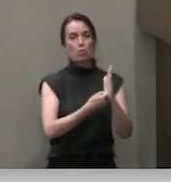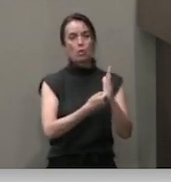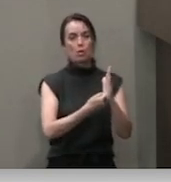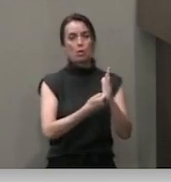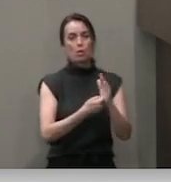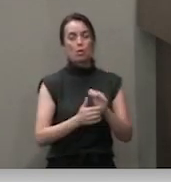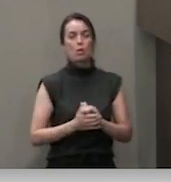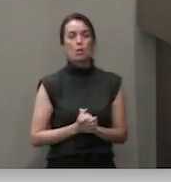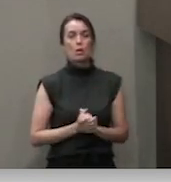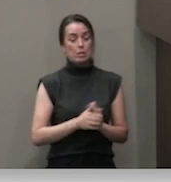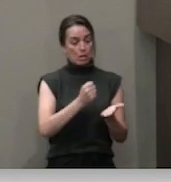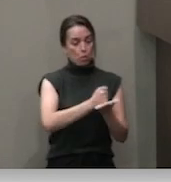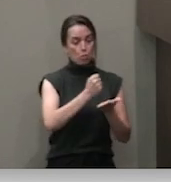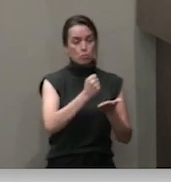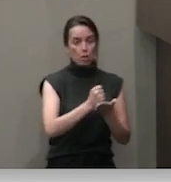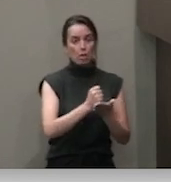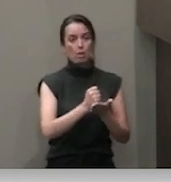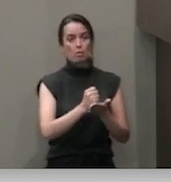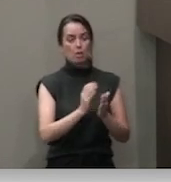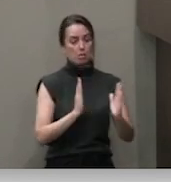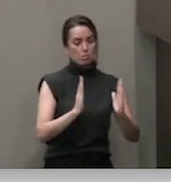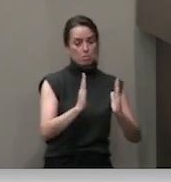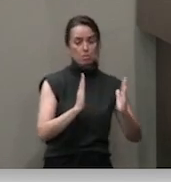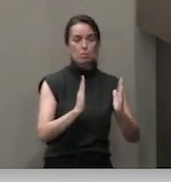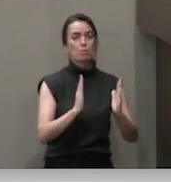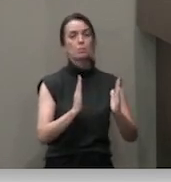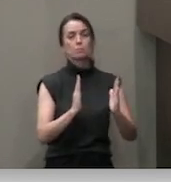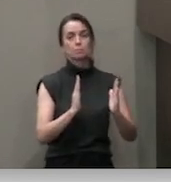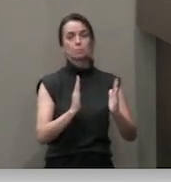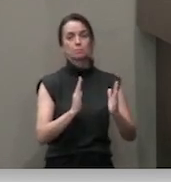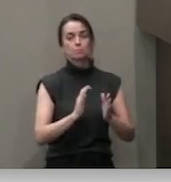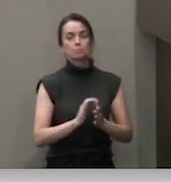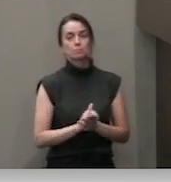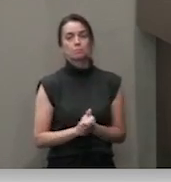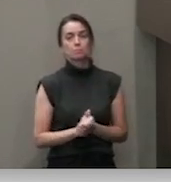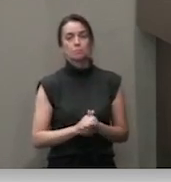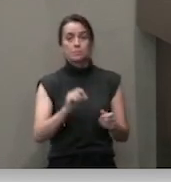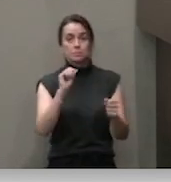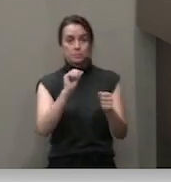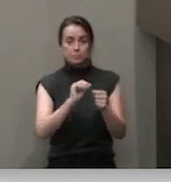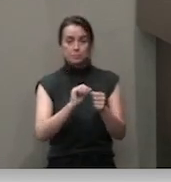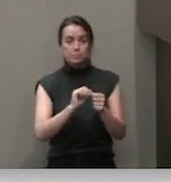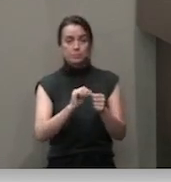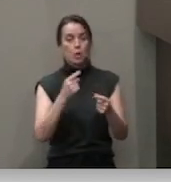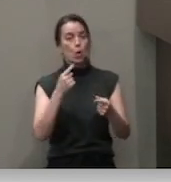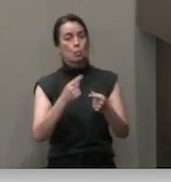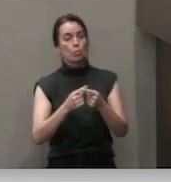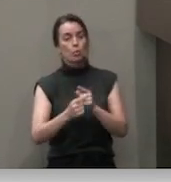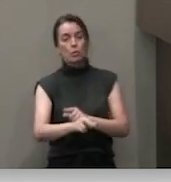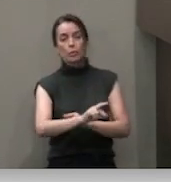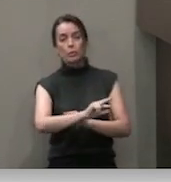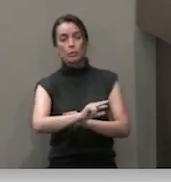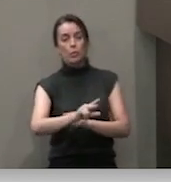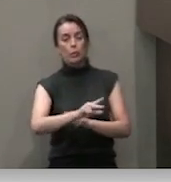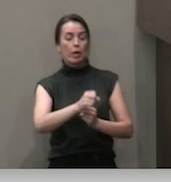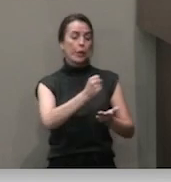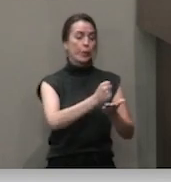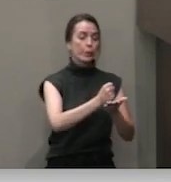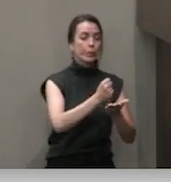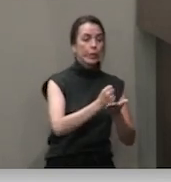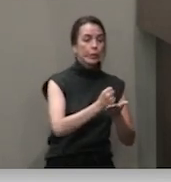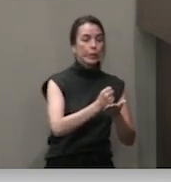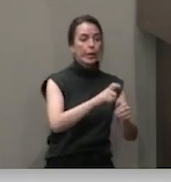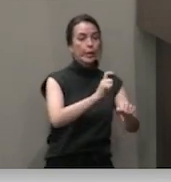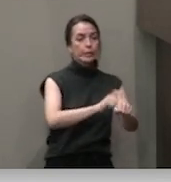que esse contratado temporariamente faça a vereadora Alberi que não é o fato dele ser contratado